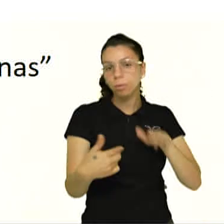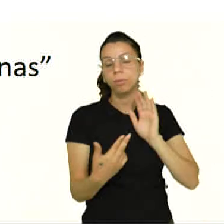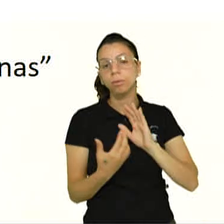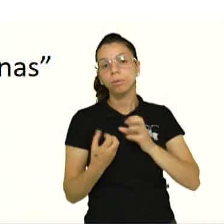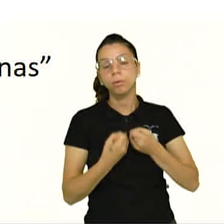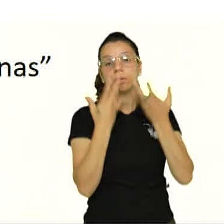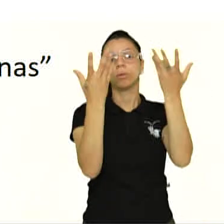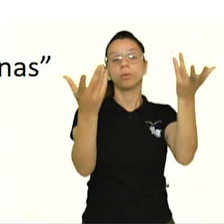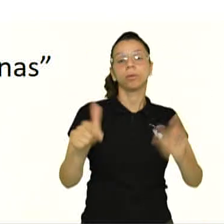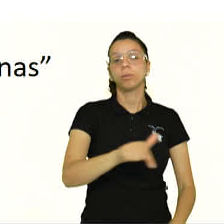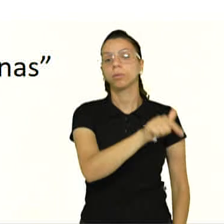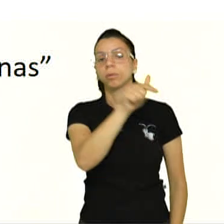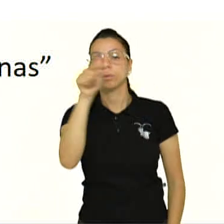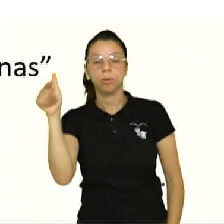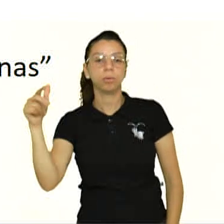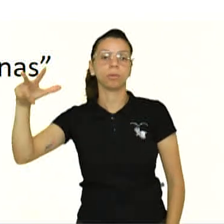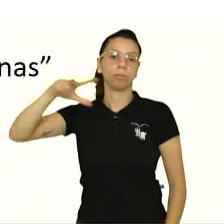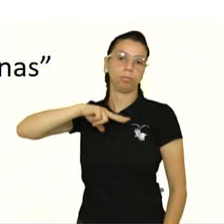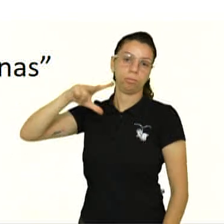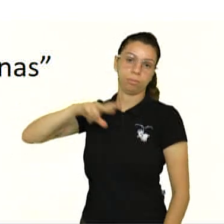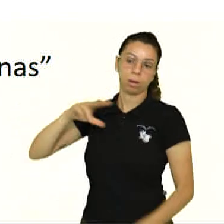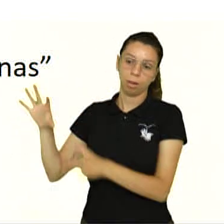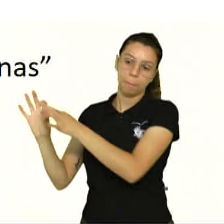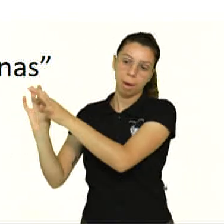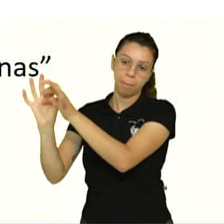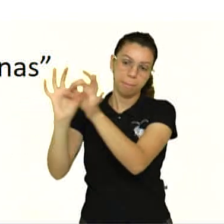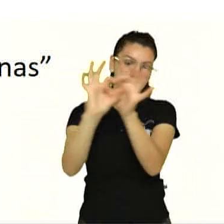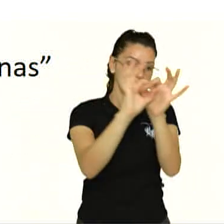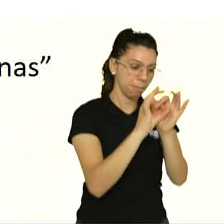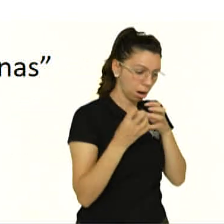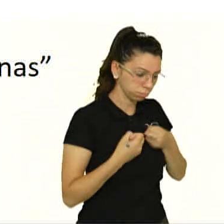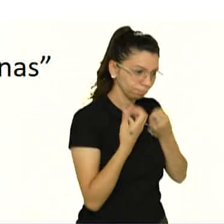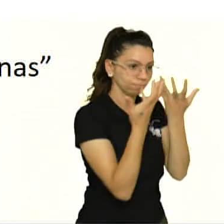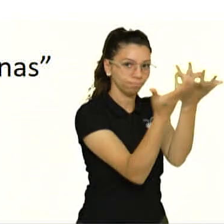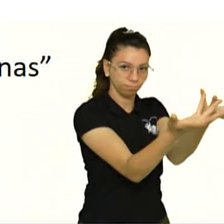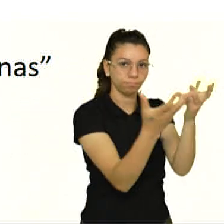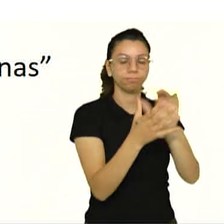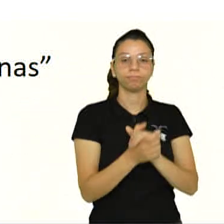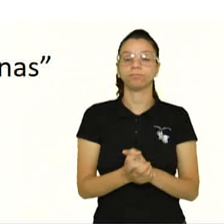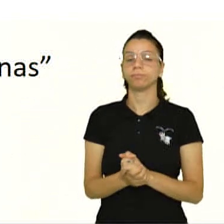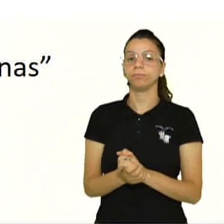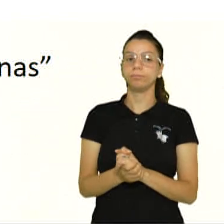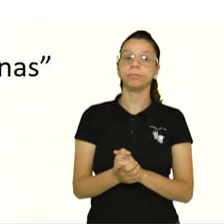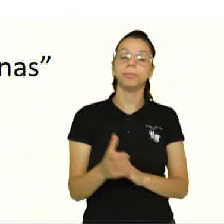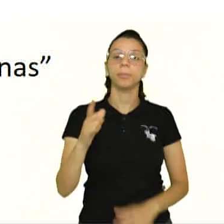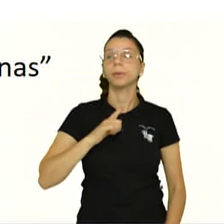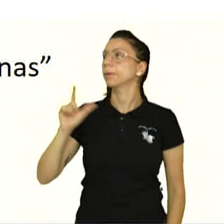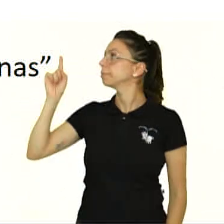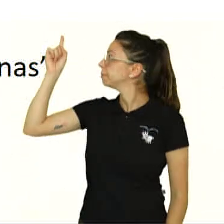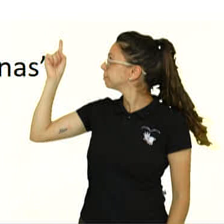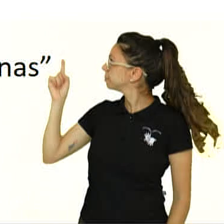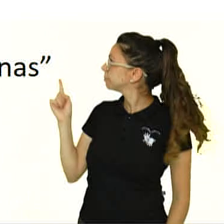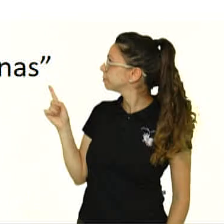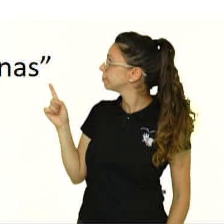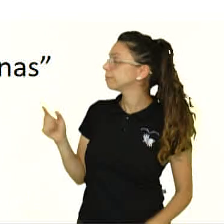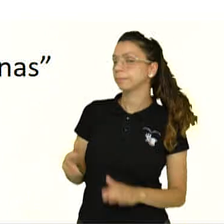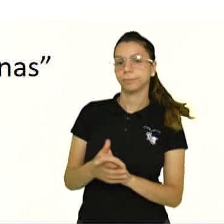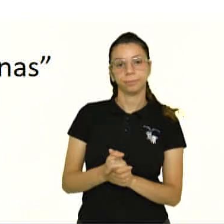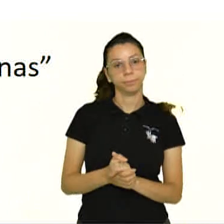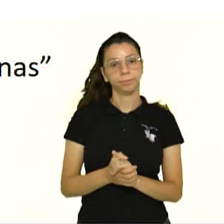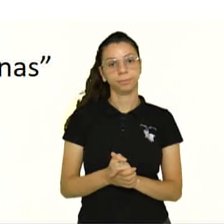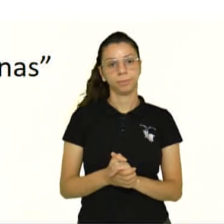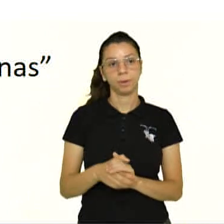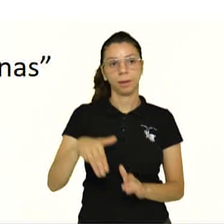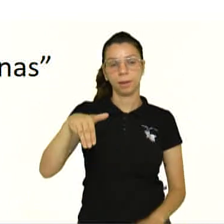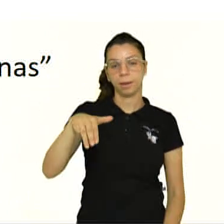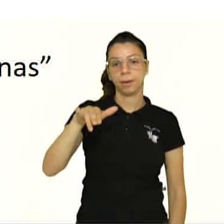de outras coisas particulares nesta arte. Né? Então aqui tem esta obra ali do Michelangelo que se